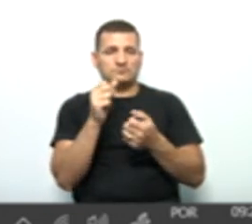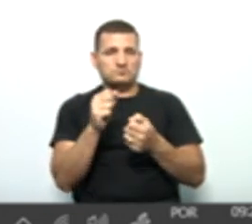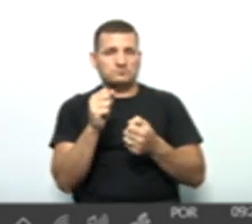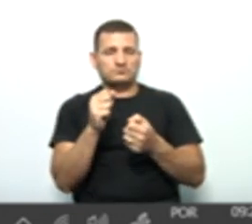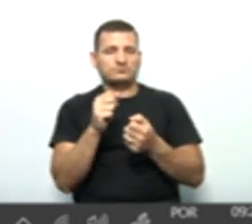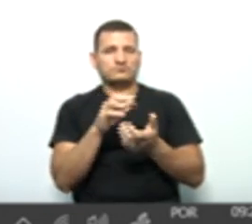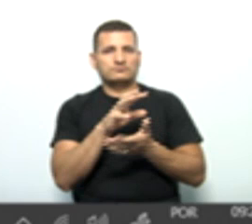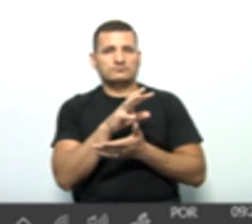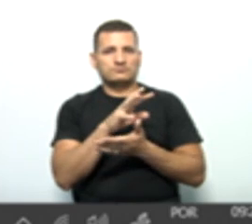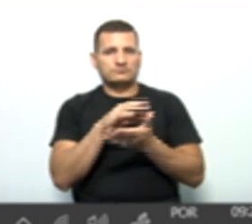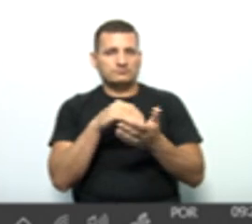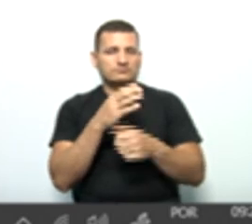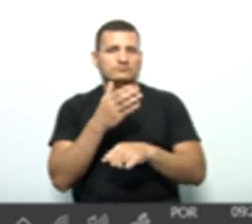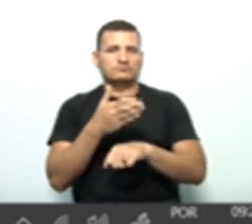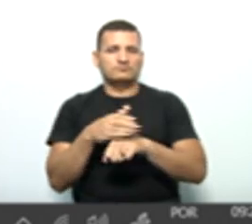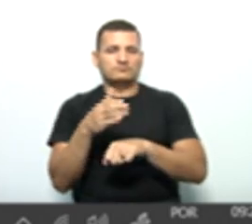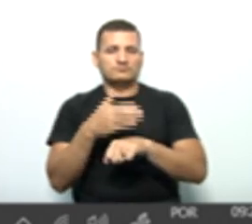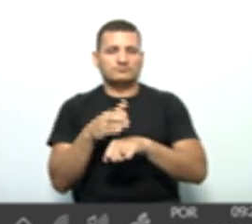seguir, desenvolver.